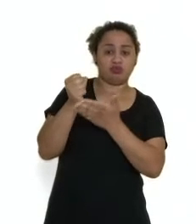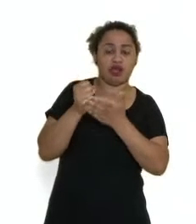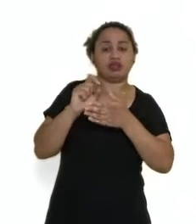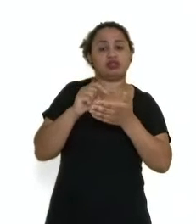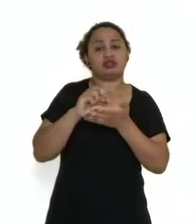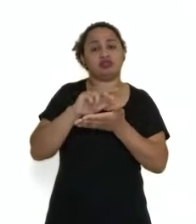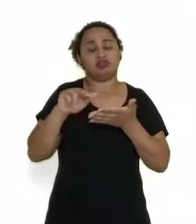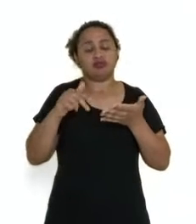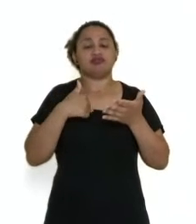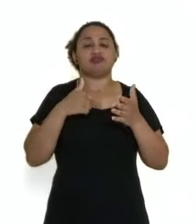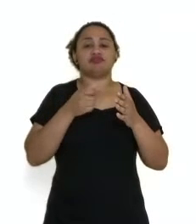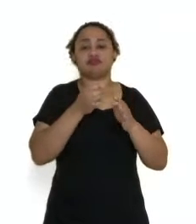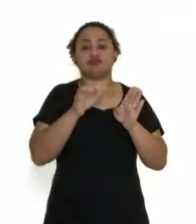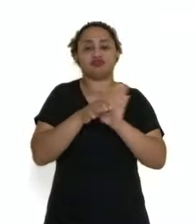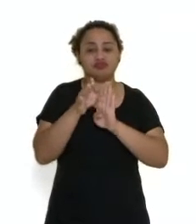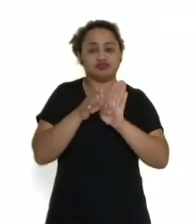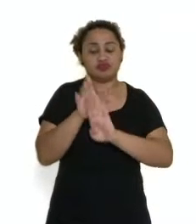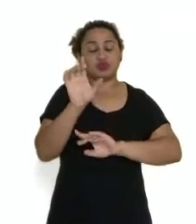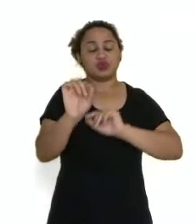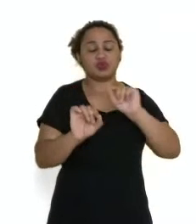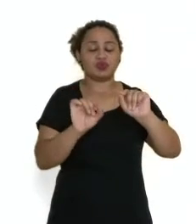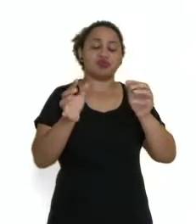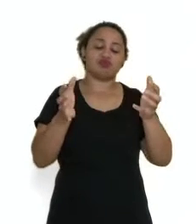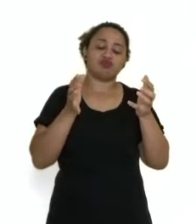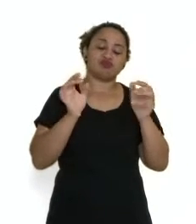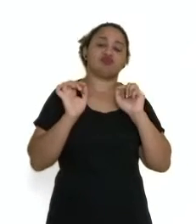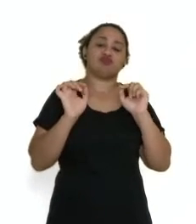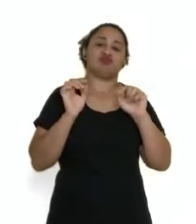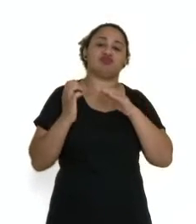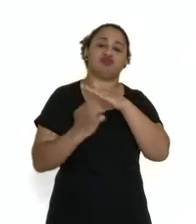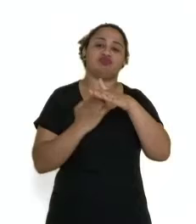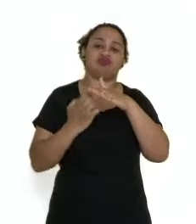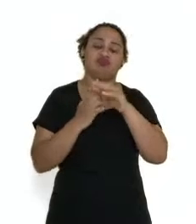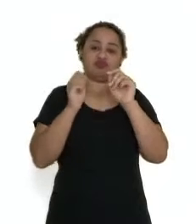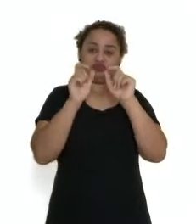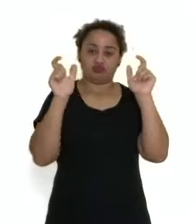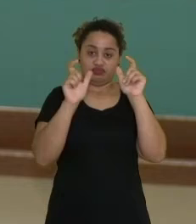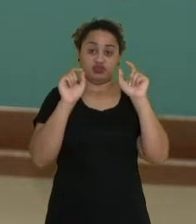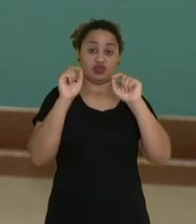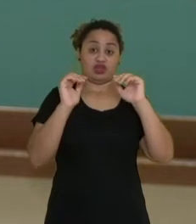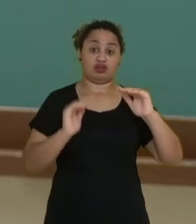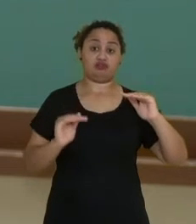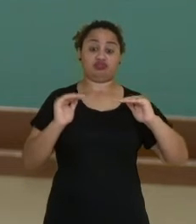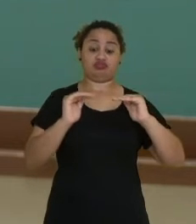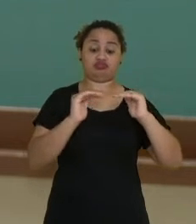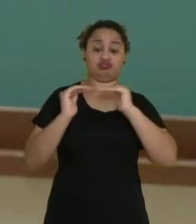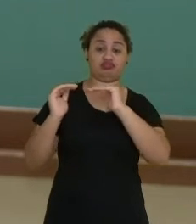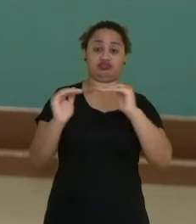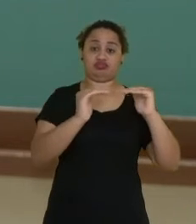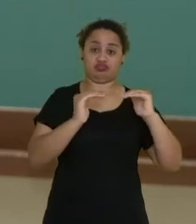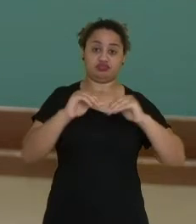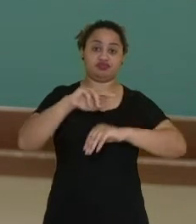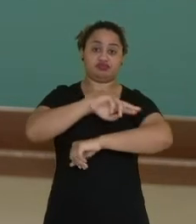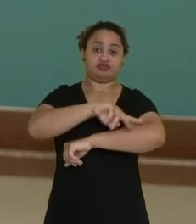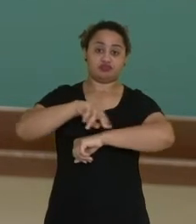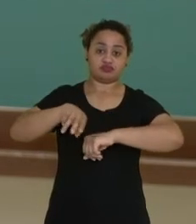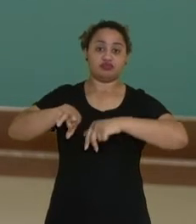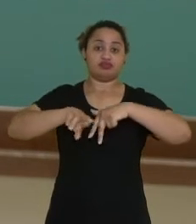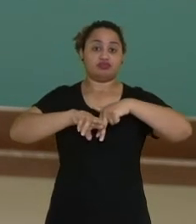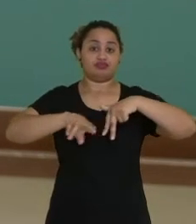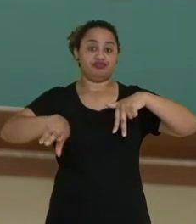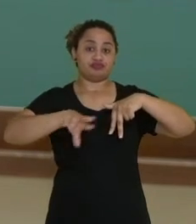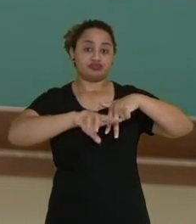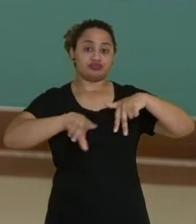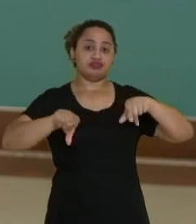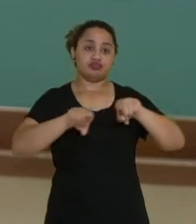por diversas consultorias que buscam fazer com que as empresas se atentam para a Equidade de raça e gênero Então aquela